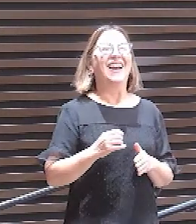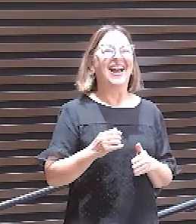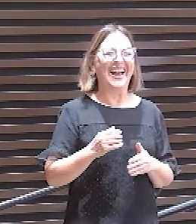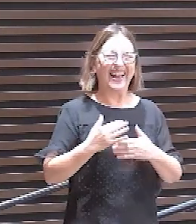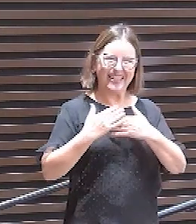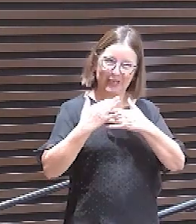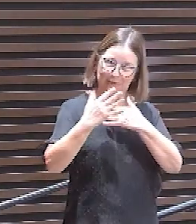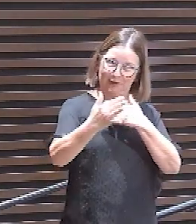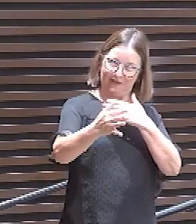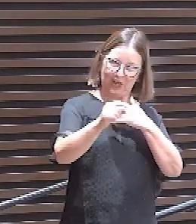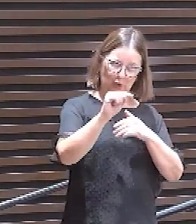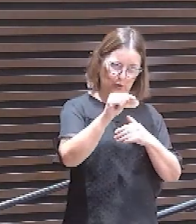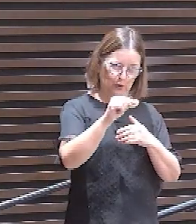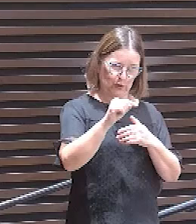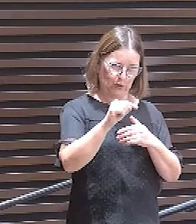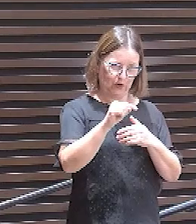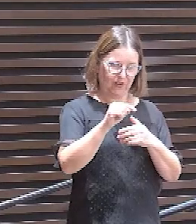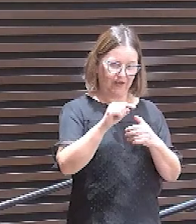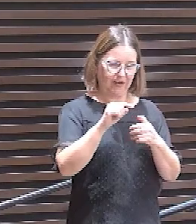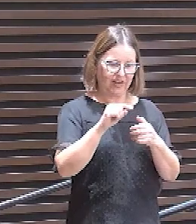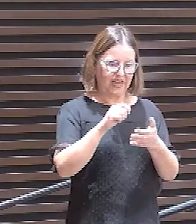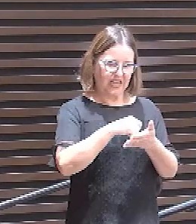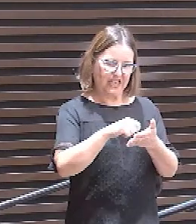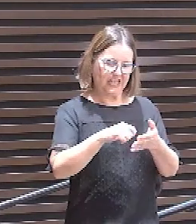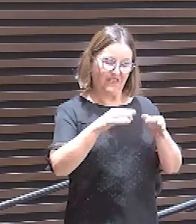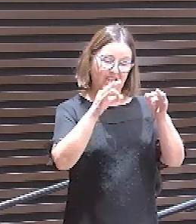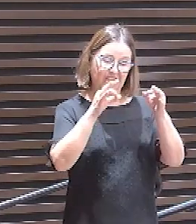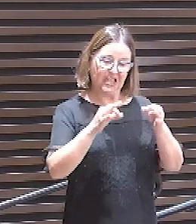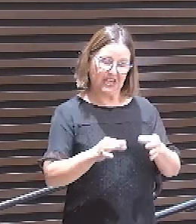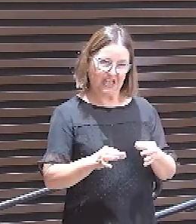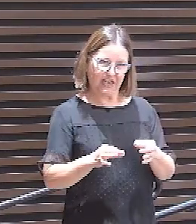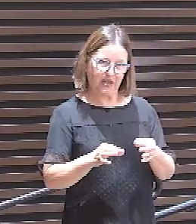O senhor vai dar o relatório certo.